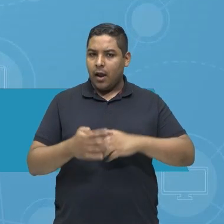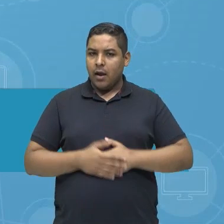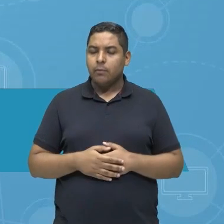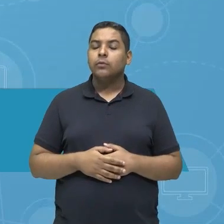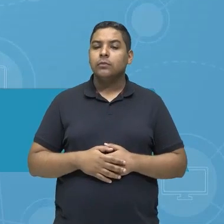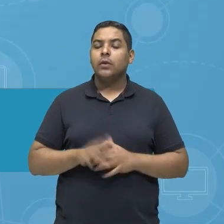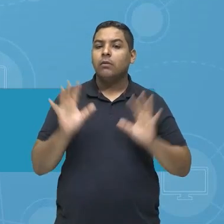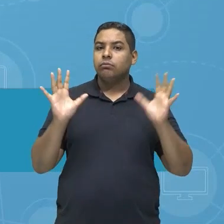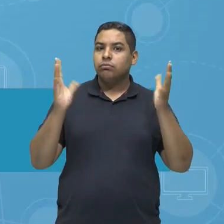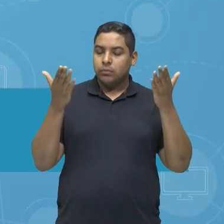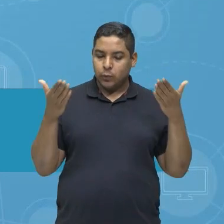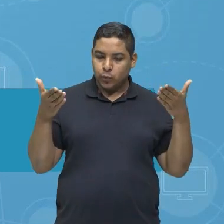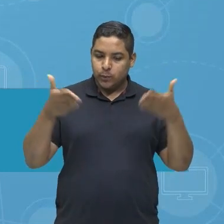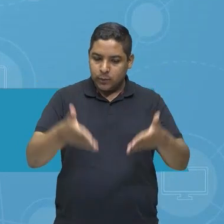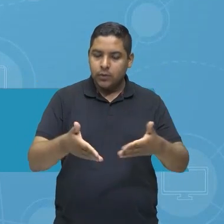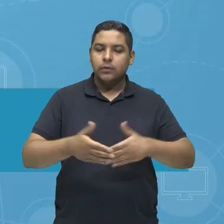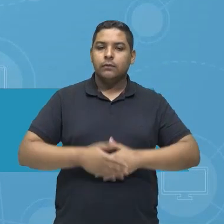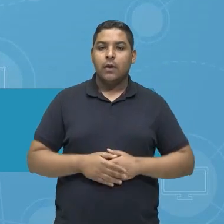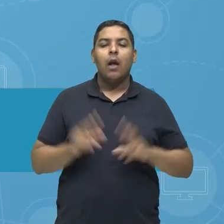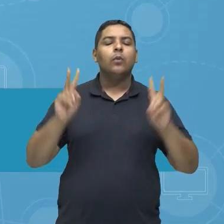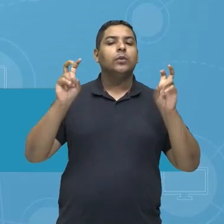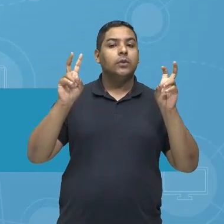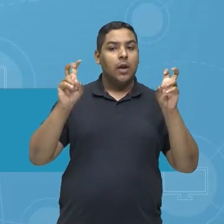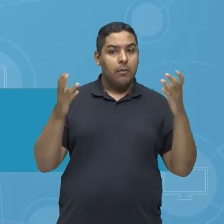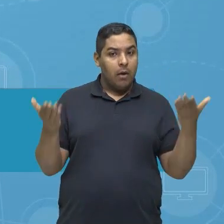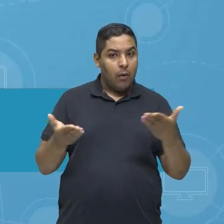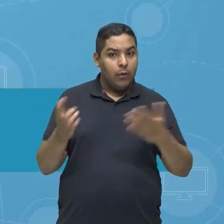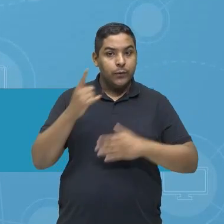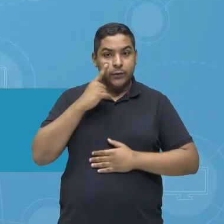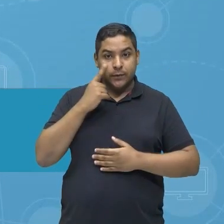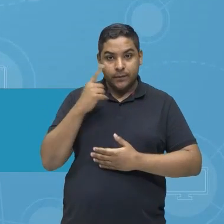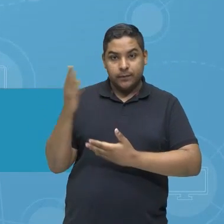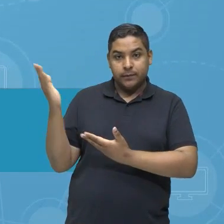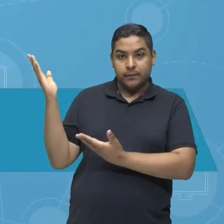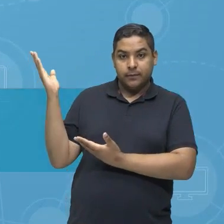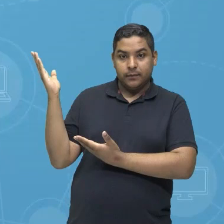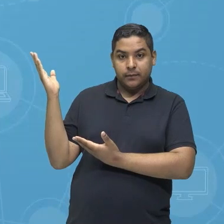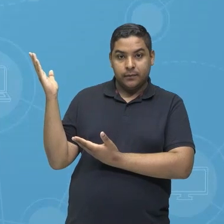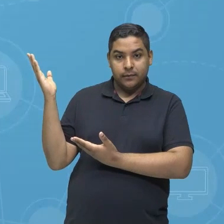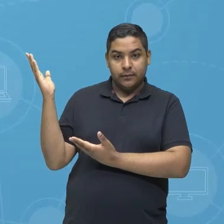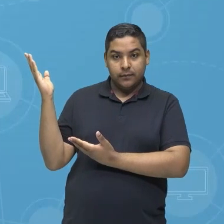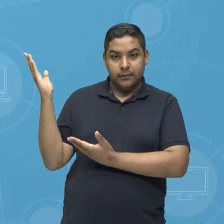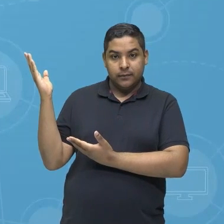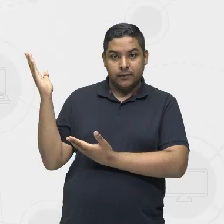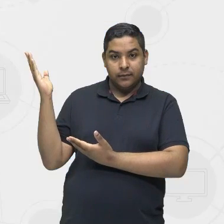bem específica? Então, esse é o tema da nossa aula de hoje, como eu vou mostrar agora para vocês.